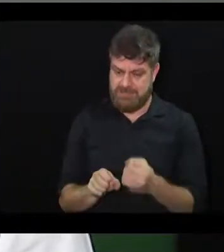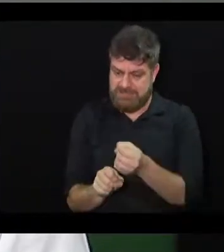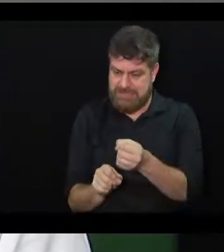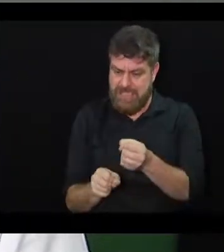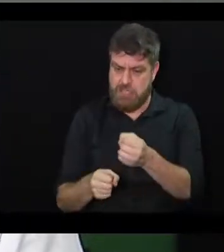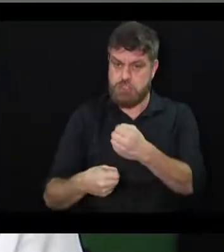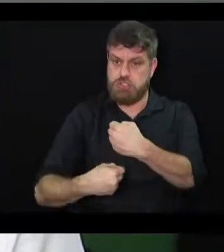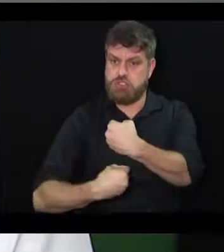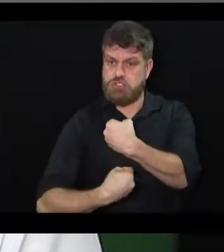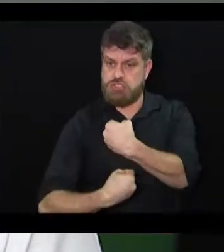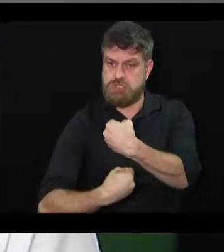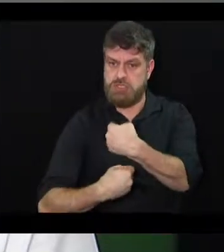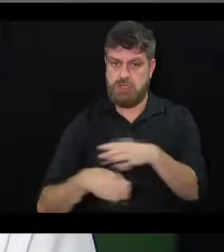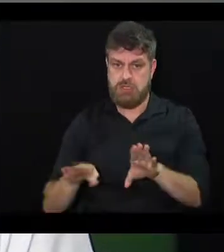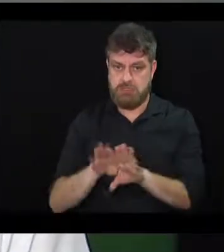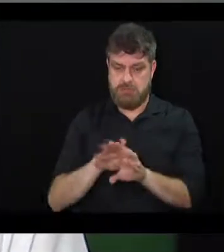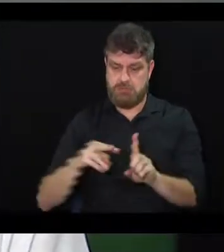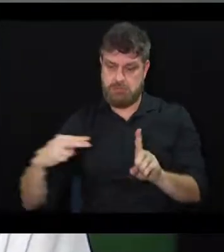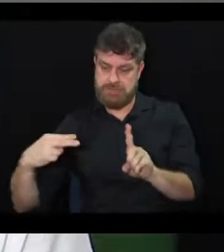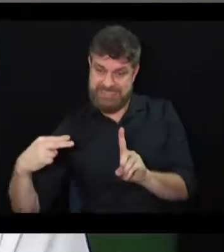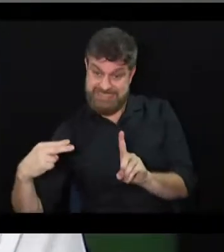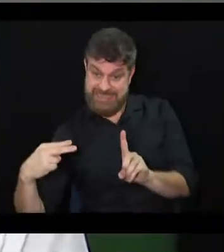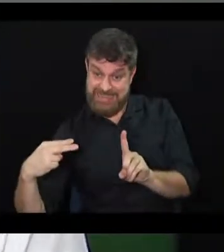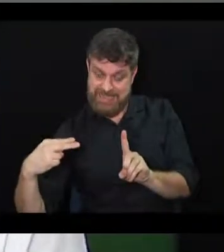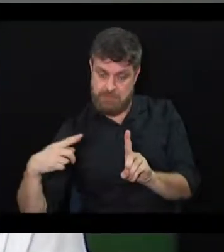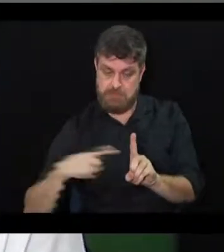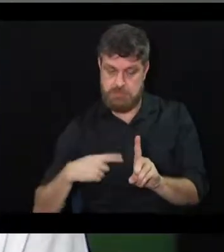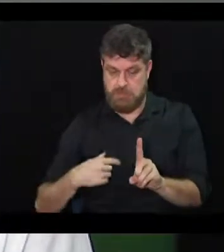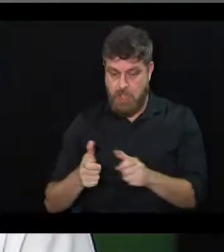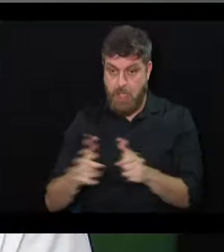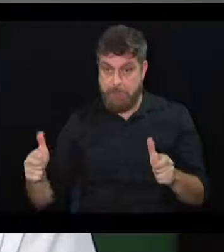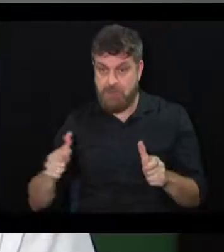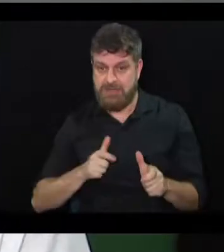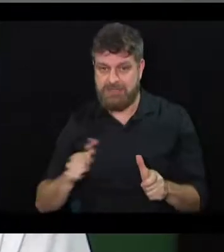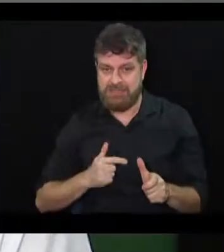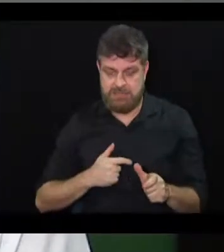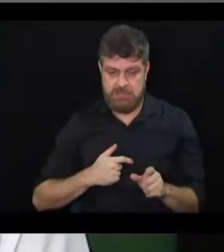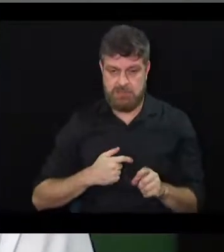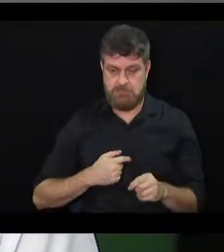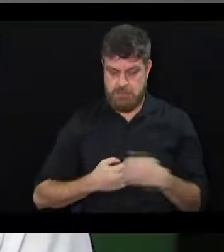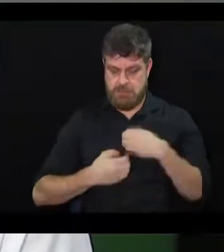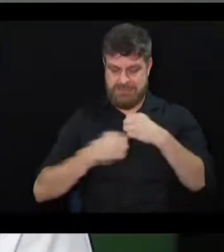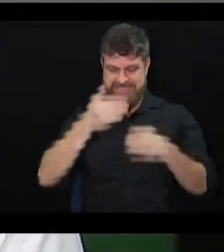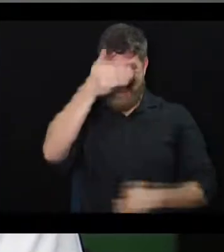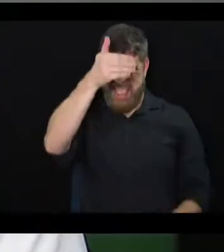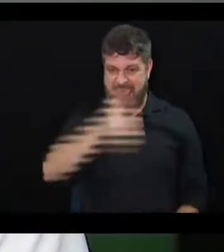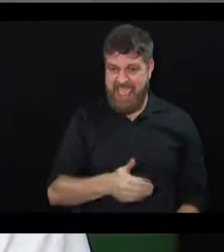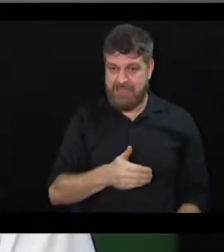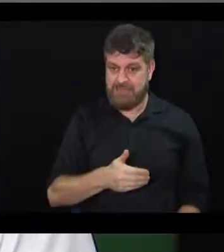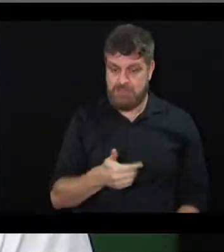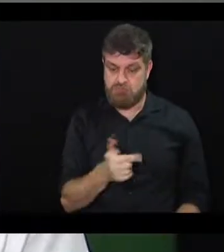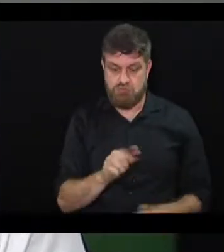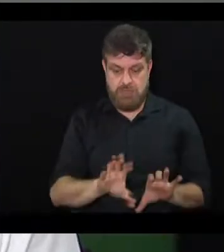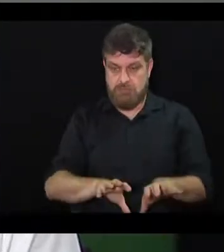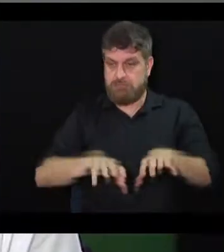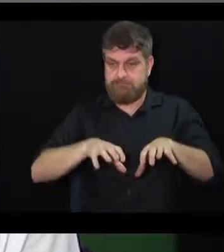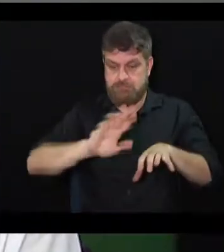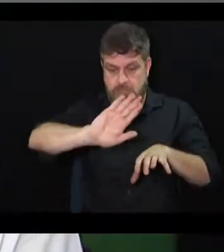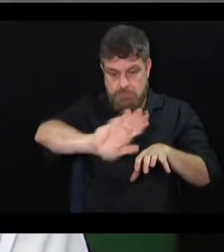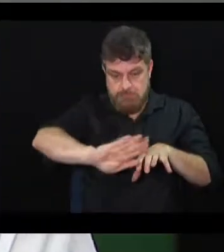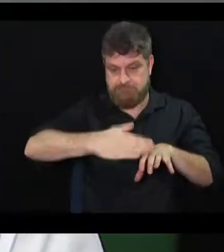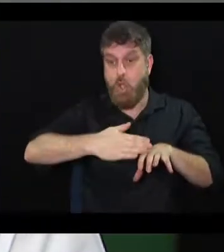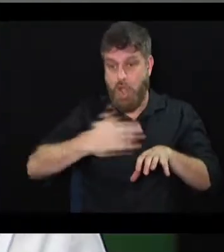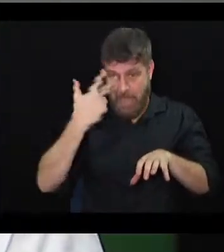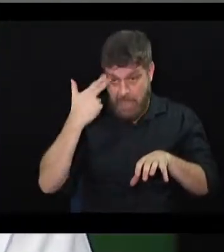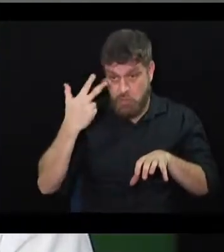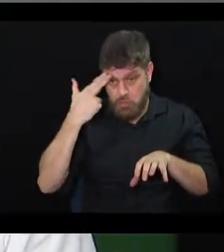gira. E quando a gente olha esse paciente de lado, na grande maioria das vezes ele tem uma retificação, onde deveria ter aquelas curvas que são normais,